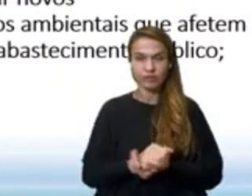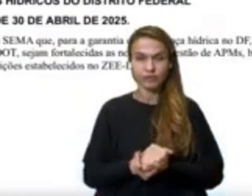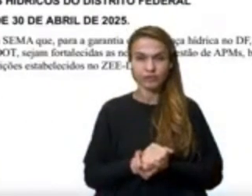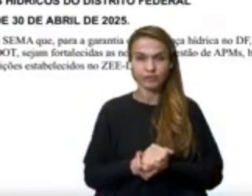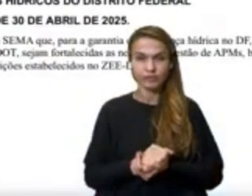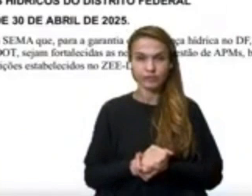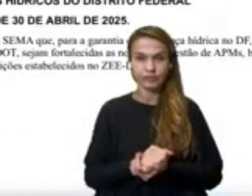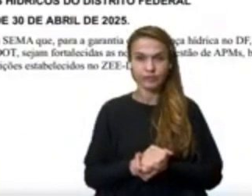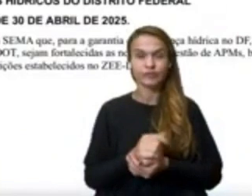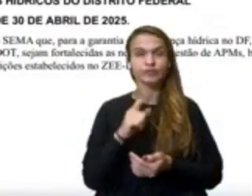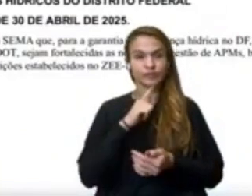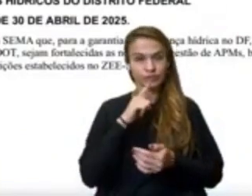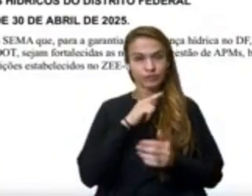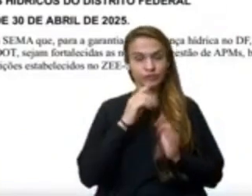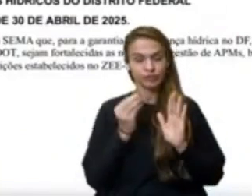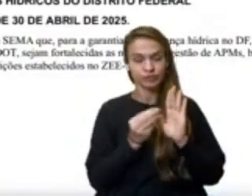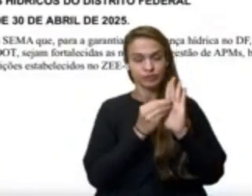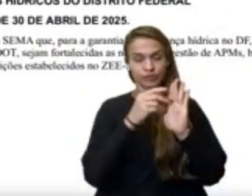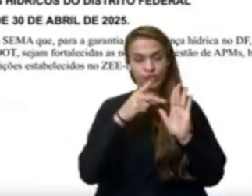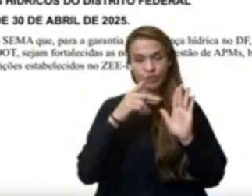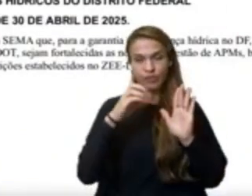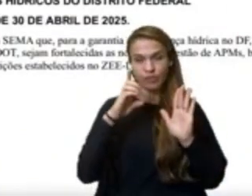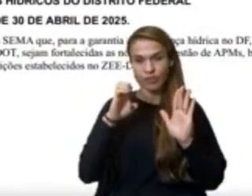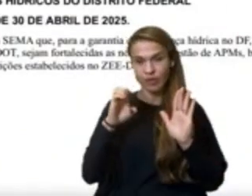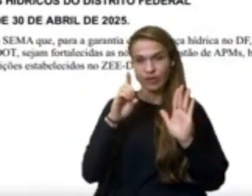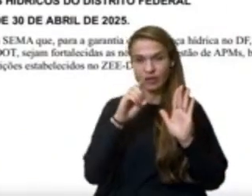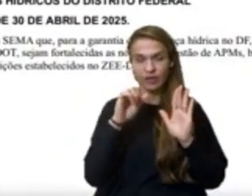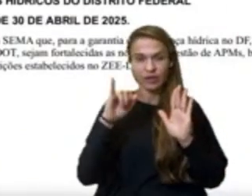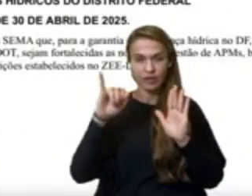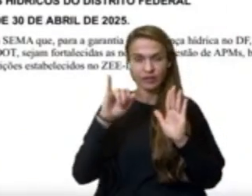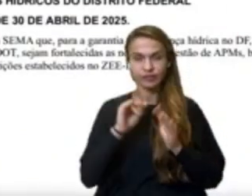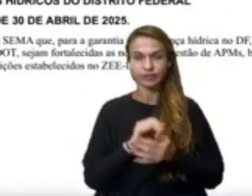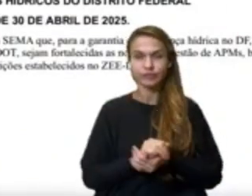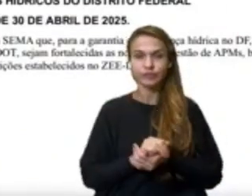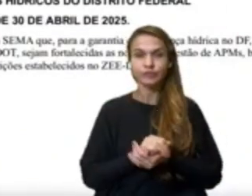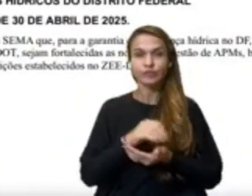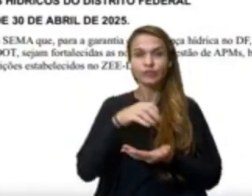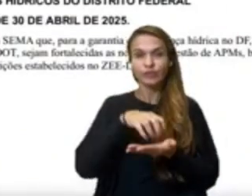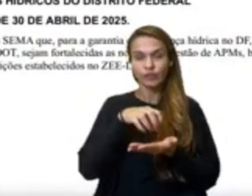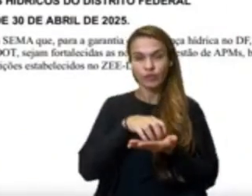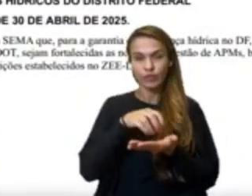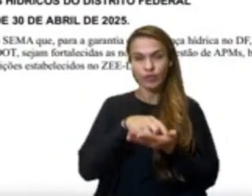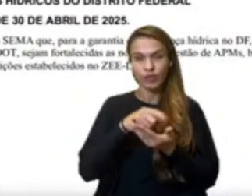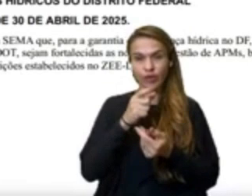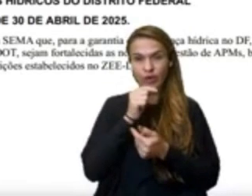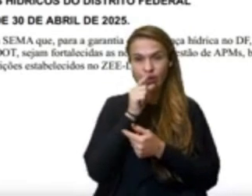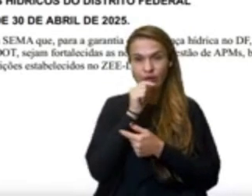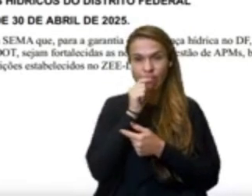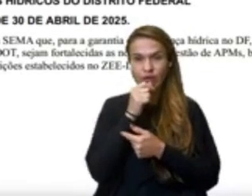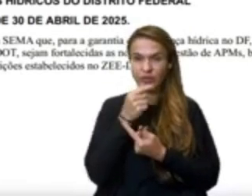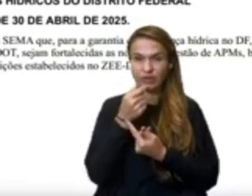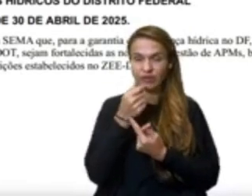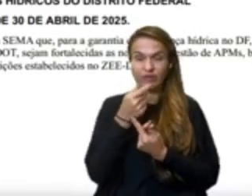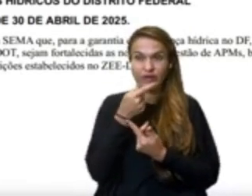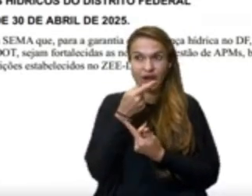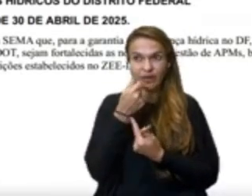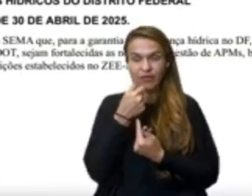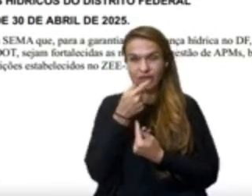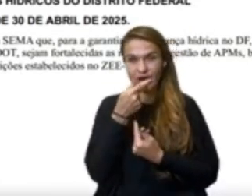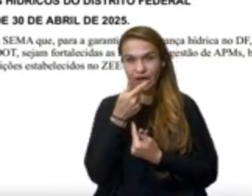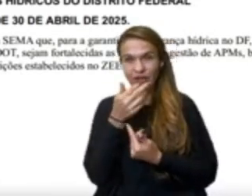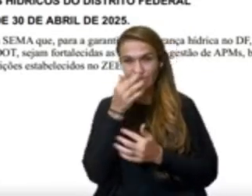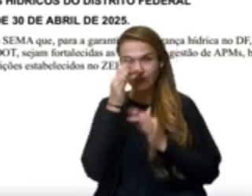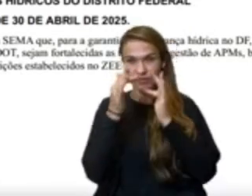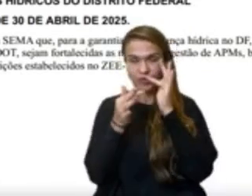PDAI. O Comitê de Bacia, para não dizer que eu não falei das flores, o Comitê de